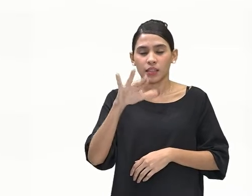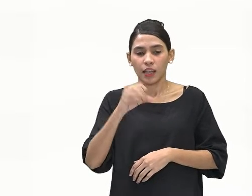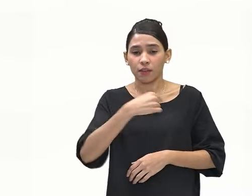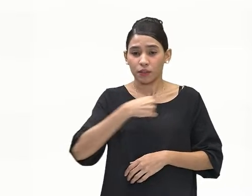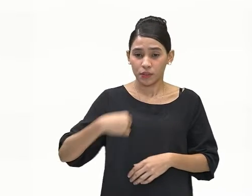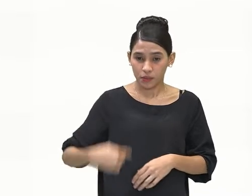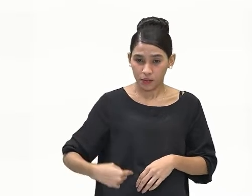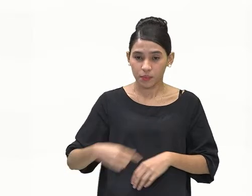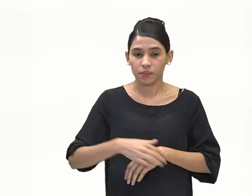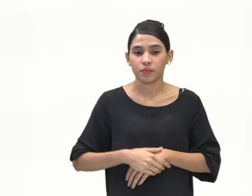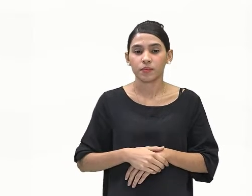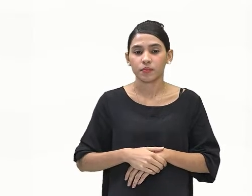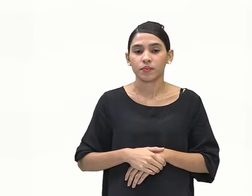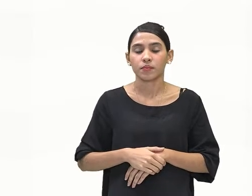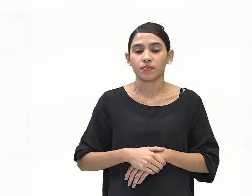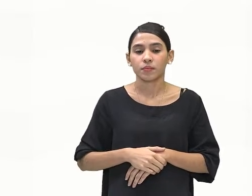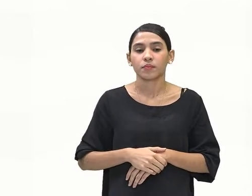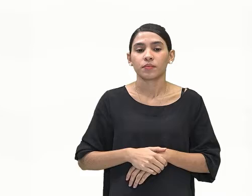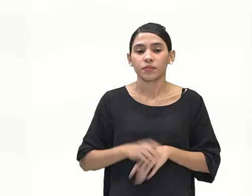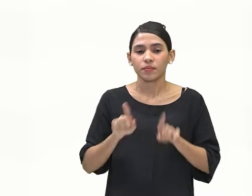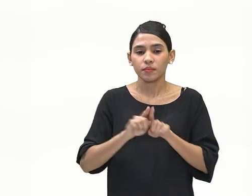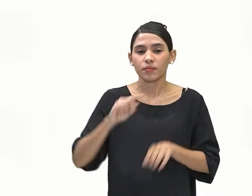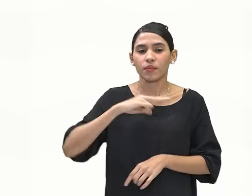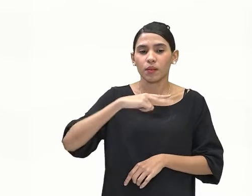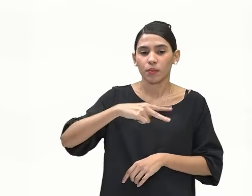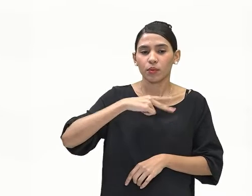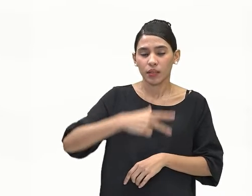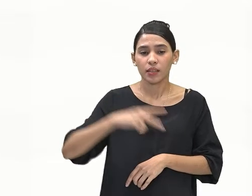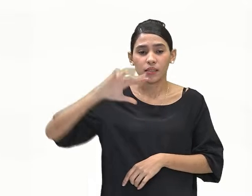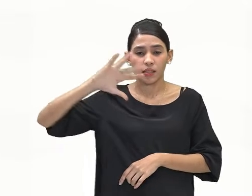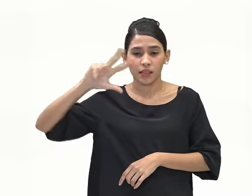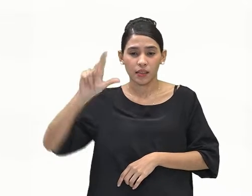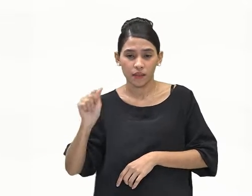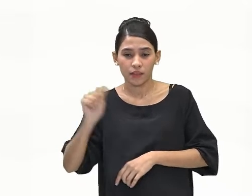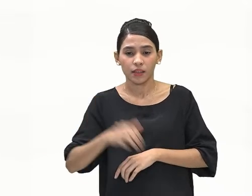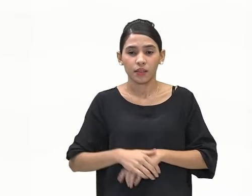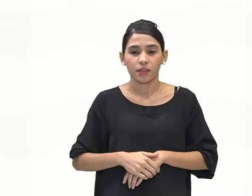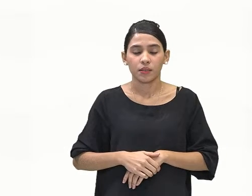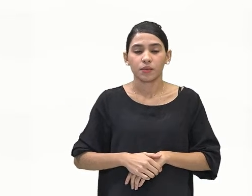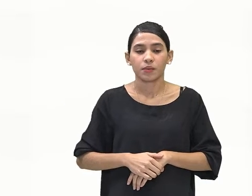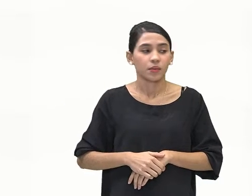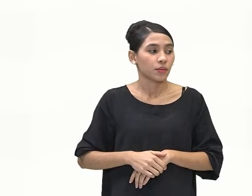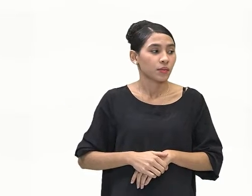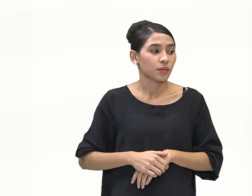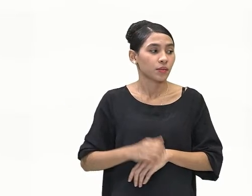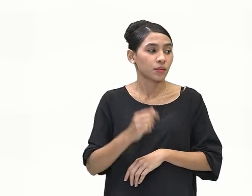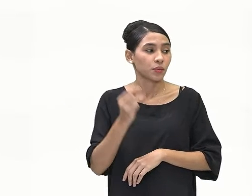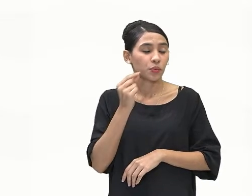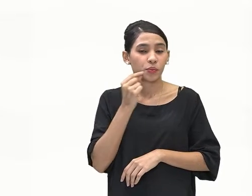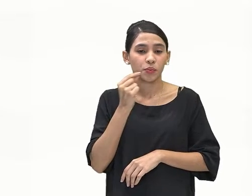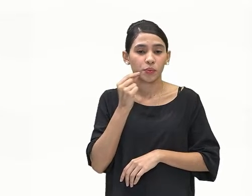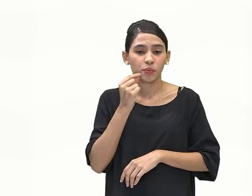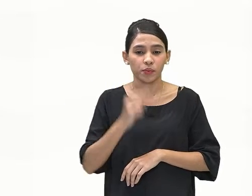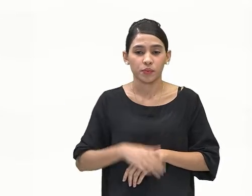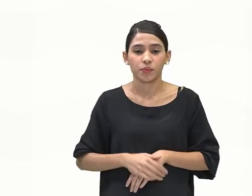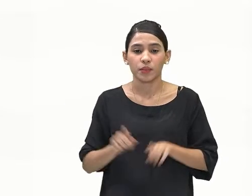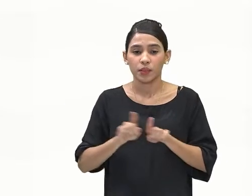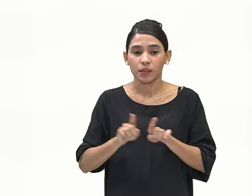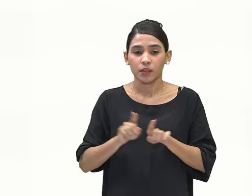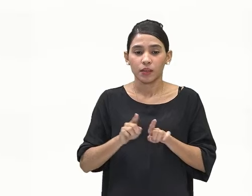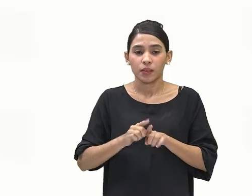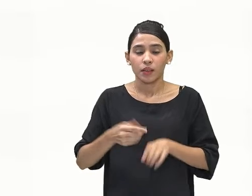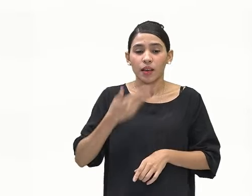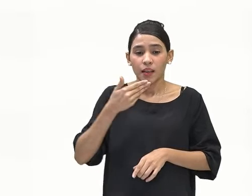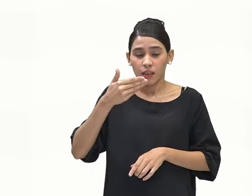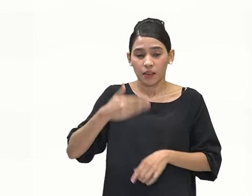japoneses. No sudoeste, portugueses e africanos, suíços, alemães, italianos, japoneses, árabes e